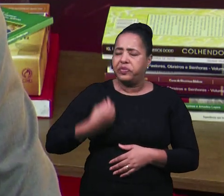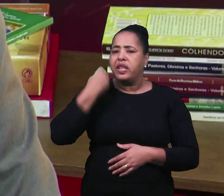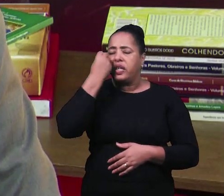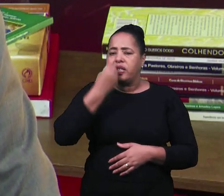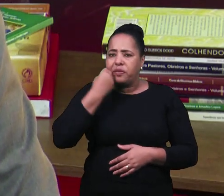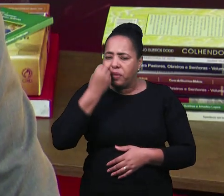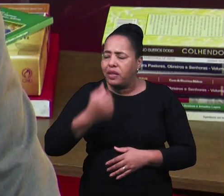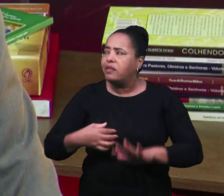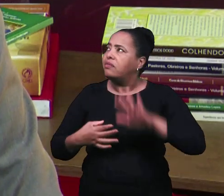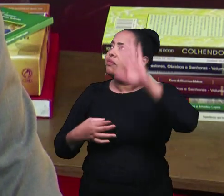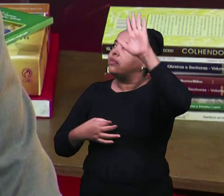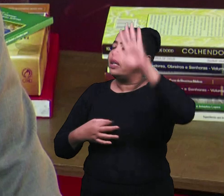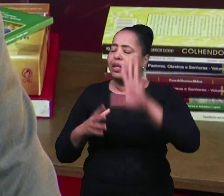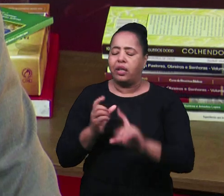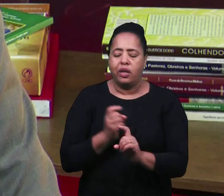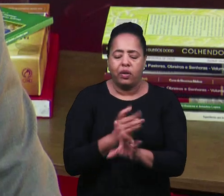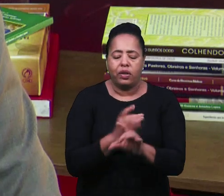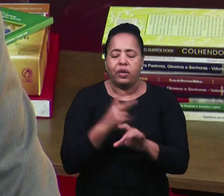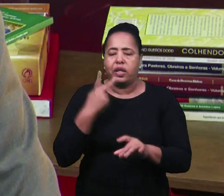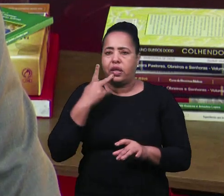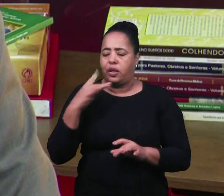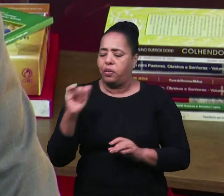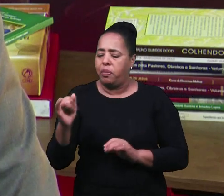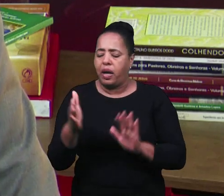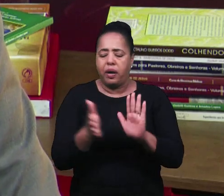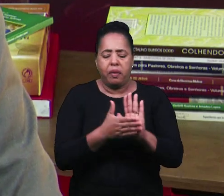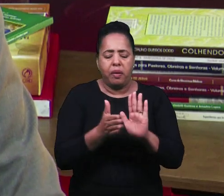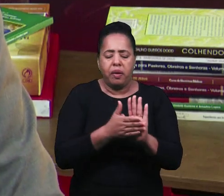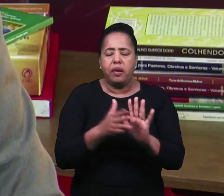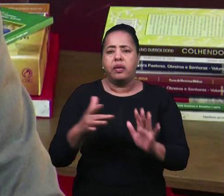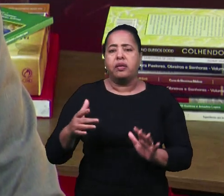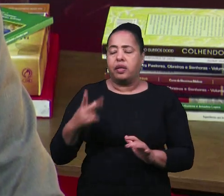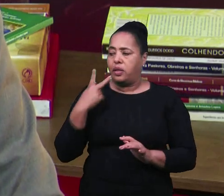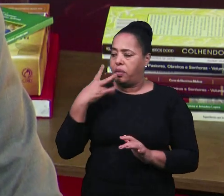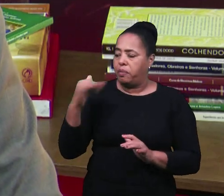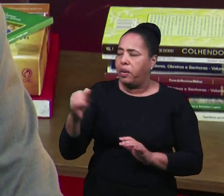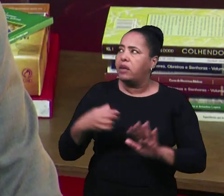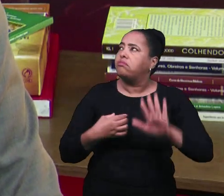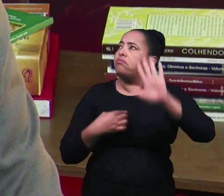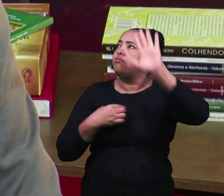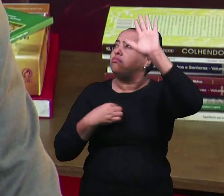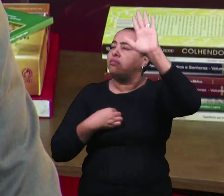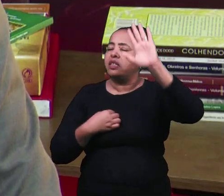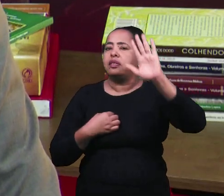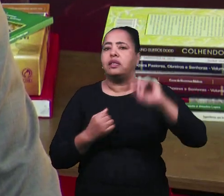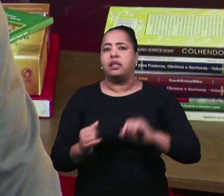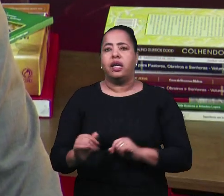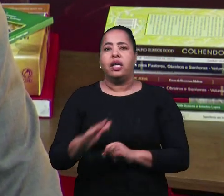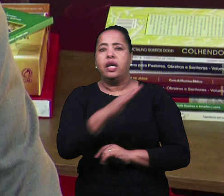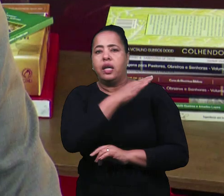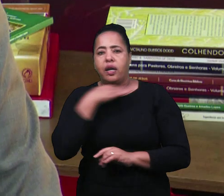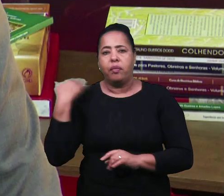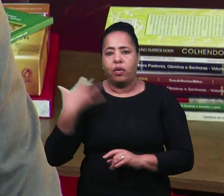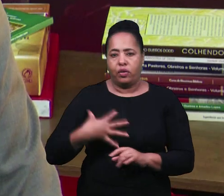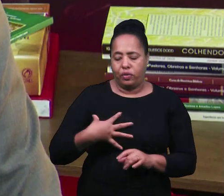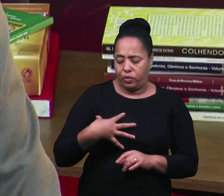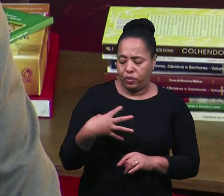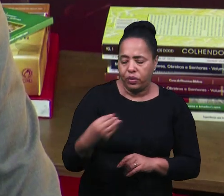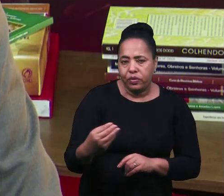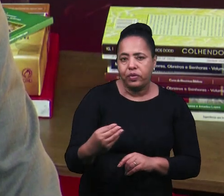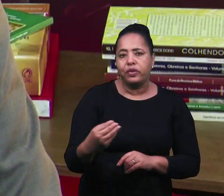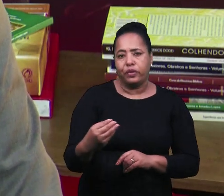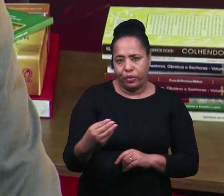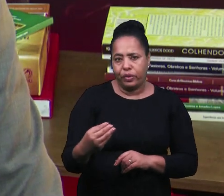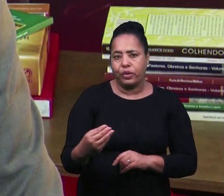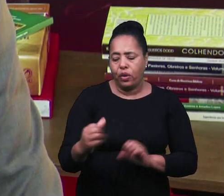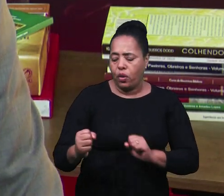aqui com a doutrina do Pai, o projeto do Pai, o eis-me aqui do sacrifício do Filho, sim, da morte do